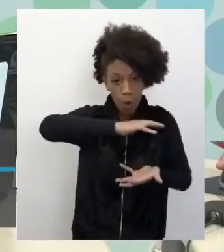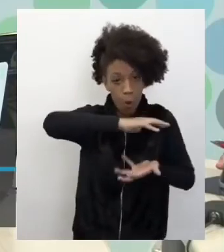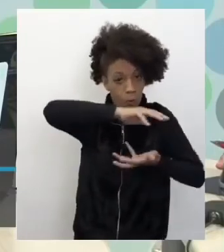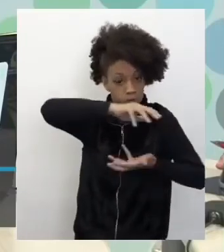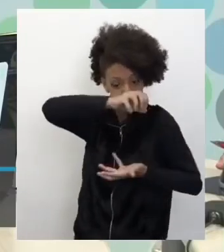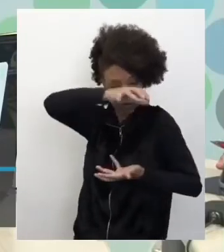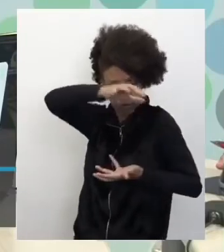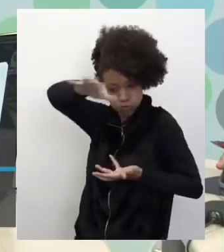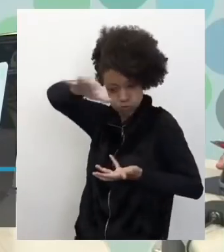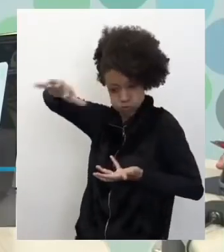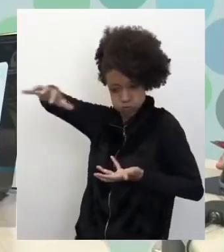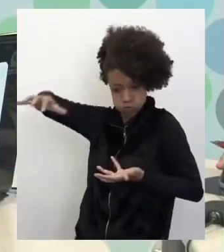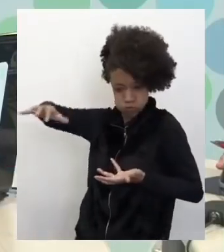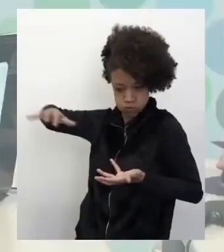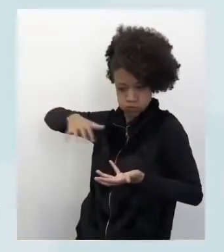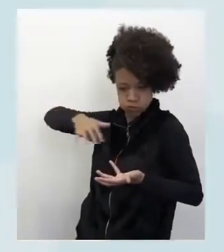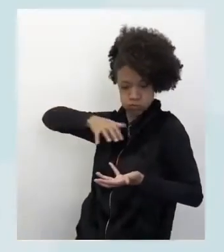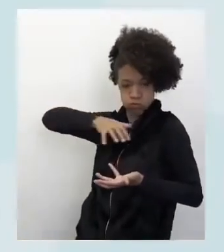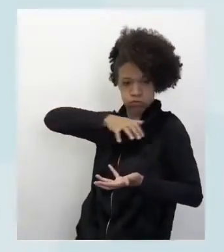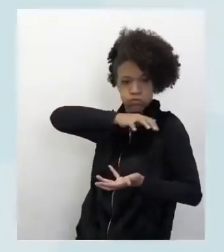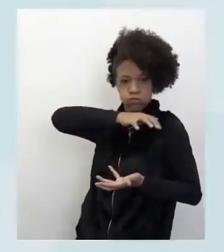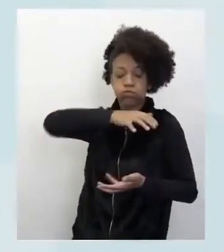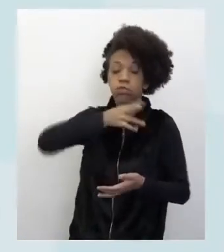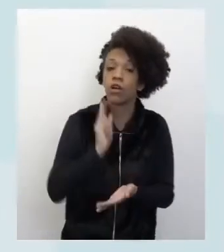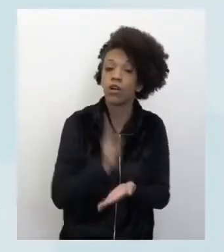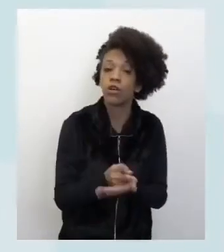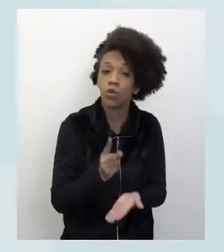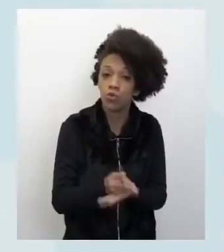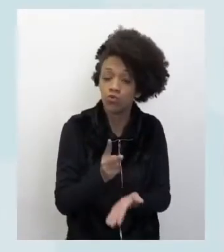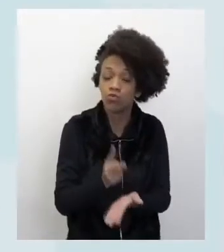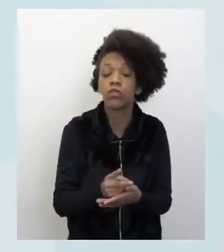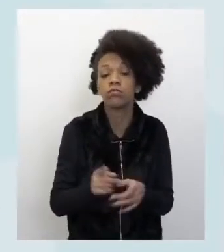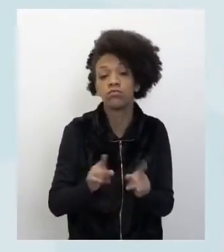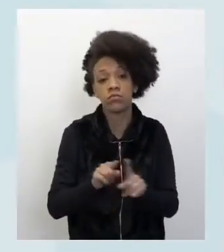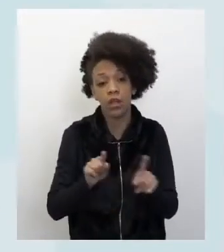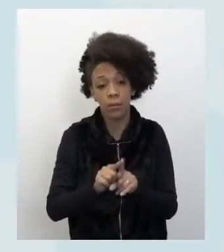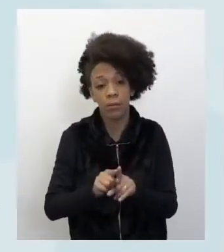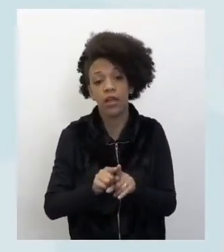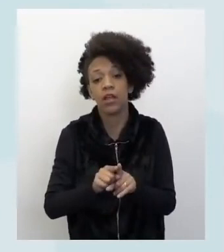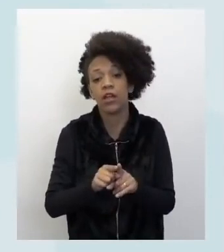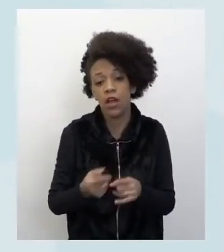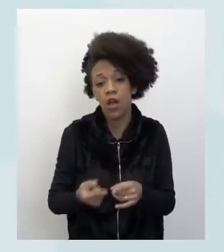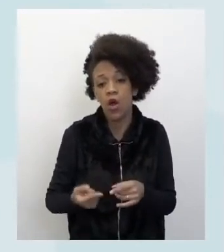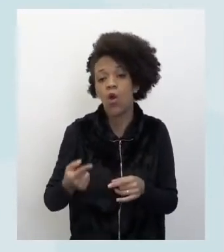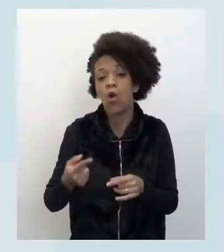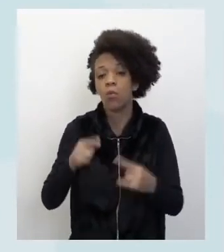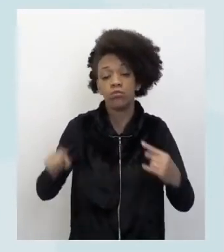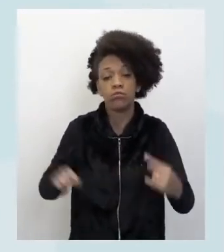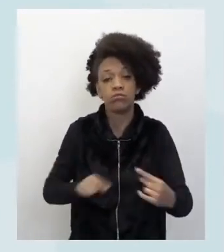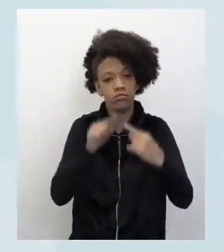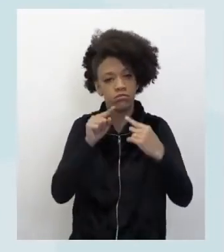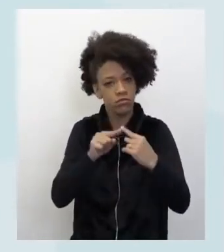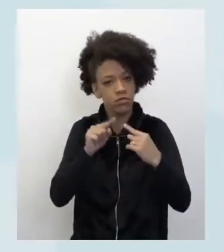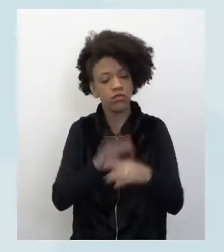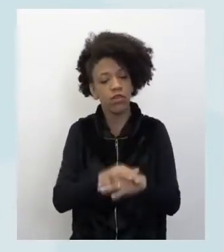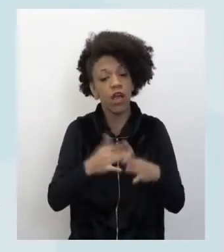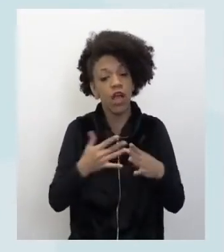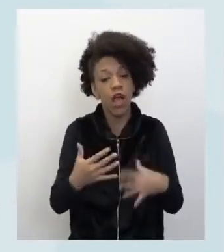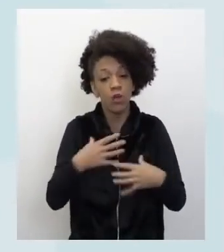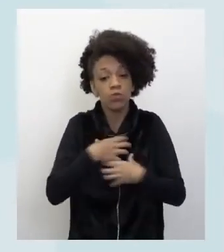isso. E continuando aí para essa definição, também uma definição do Instituto Nacional de Pesquisas Espaciais, diz que o sensoriamento